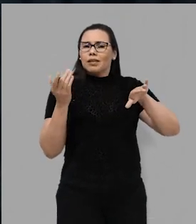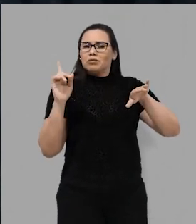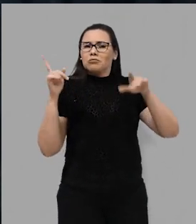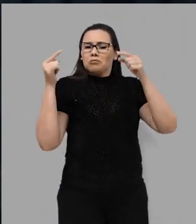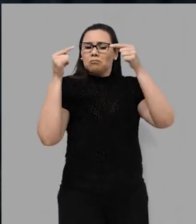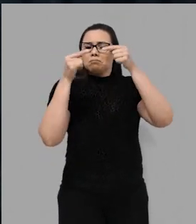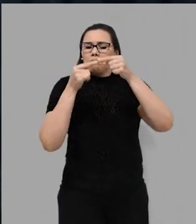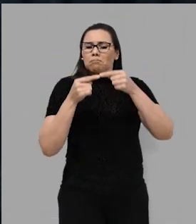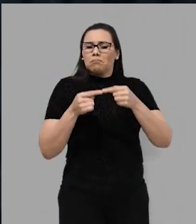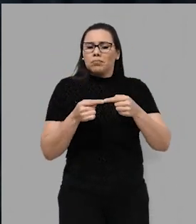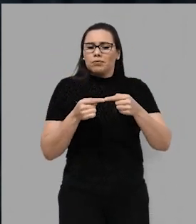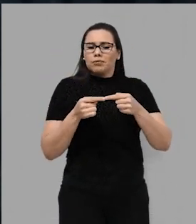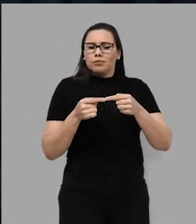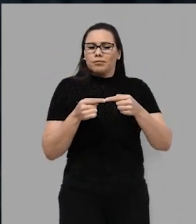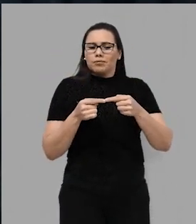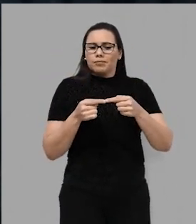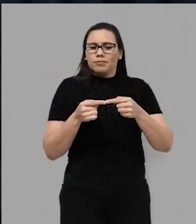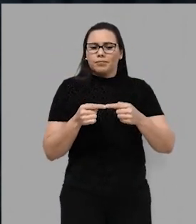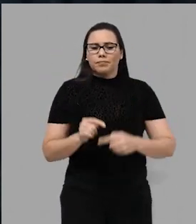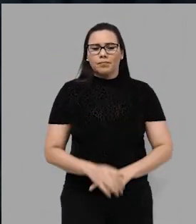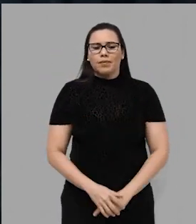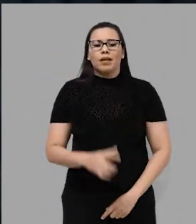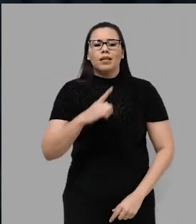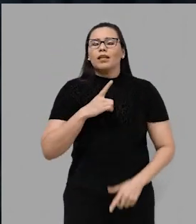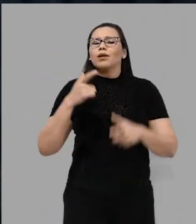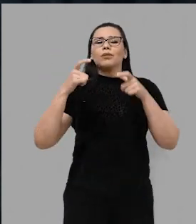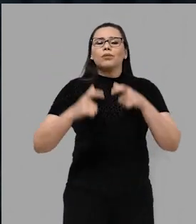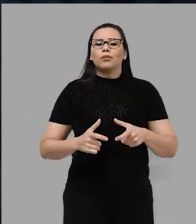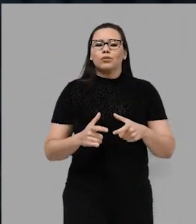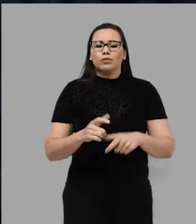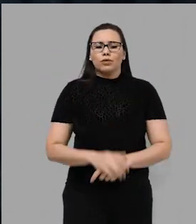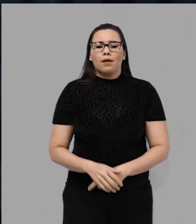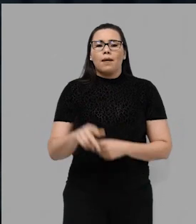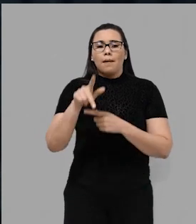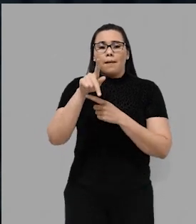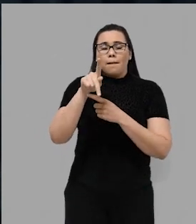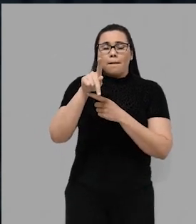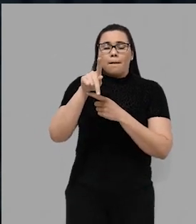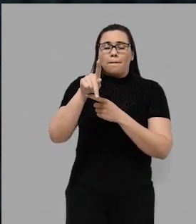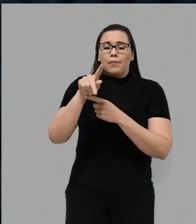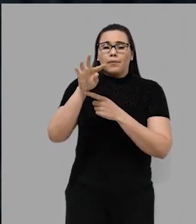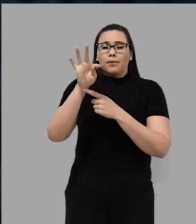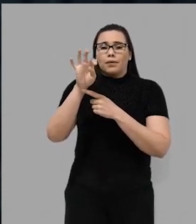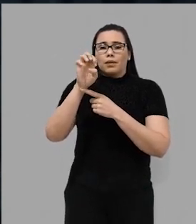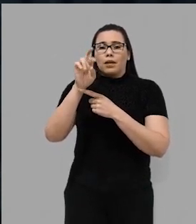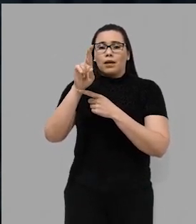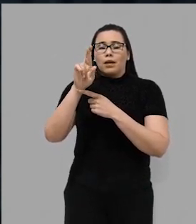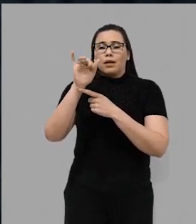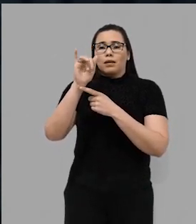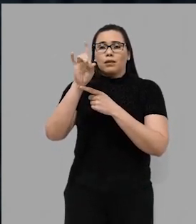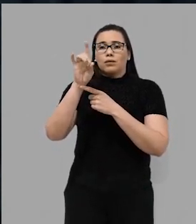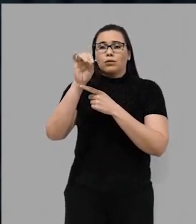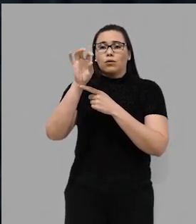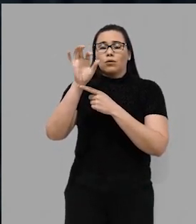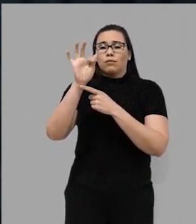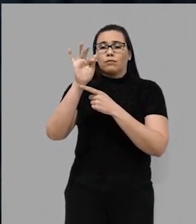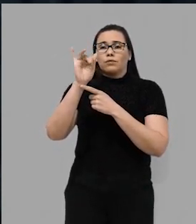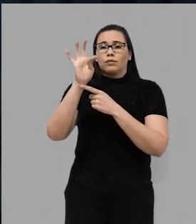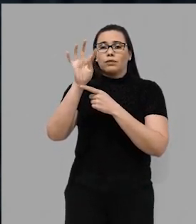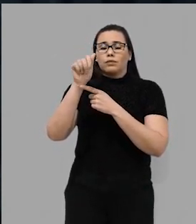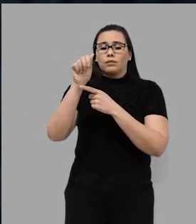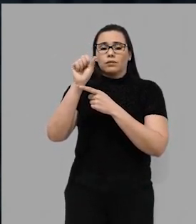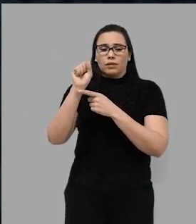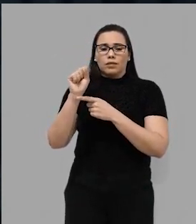presente nas briófitas. Somente aonde? Somente em pteridófitas, gimnospermas e